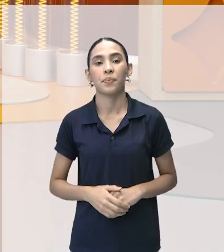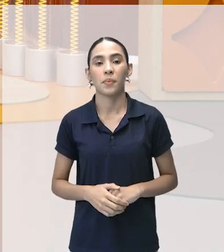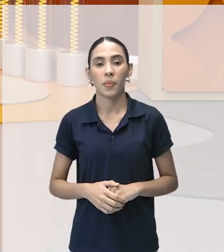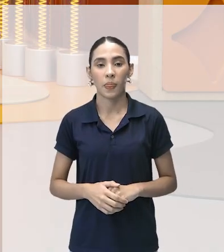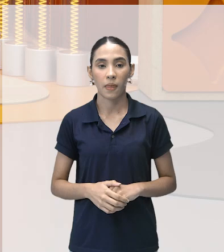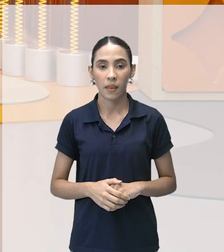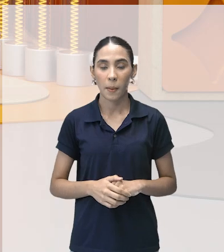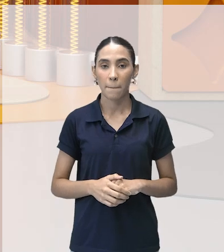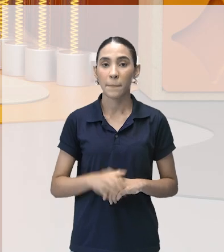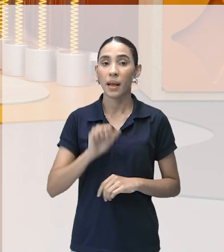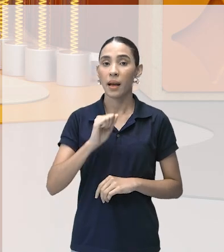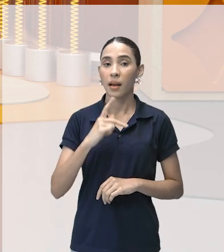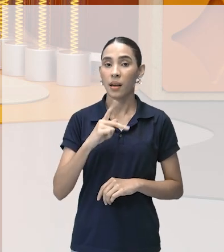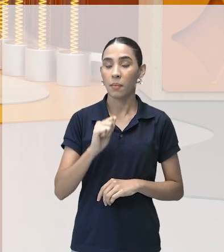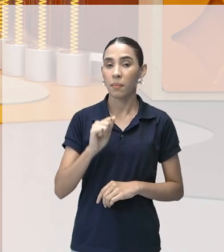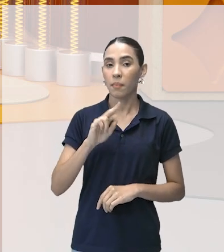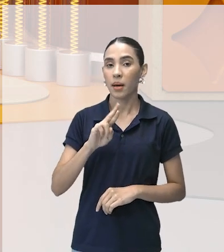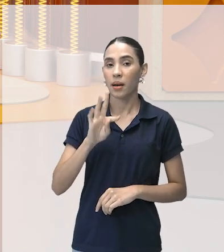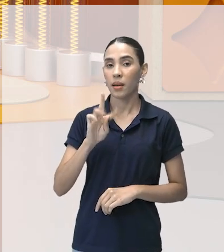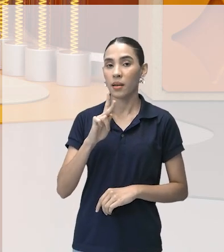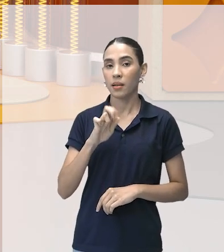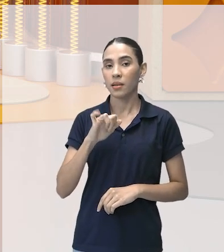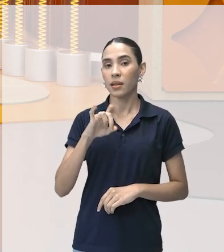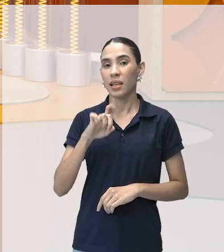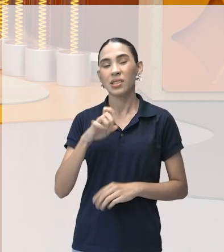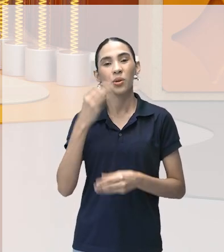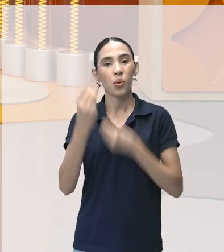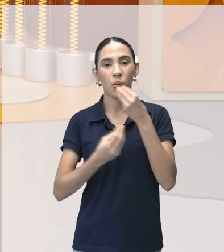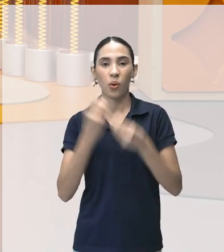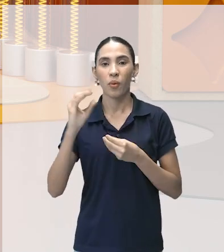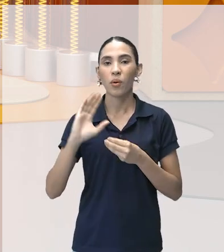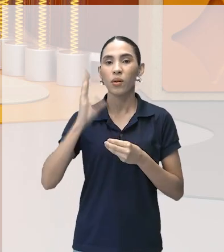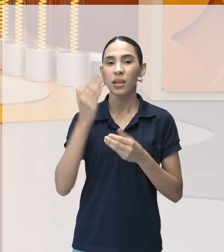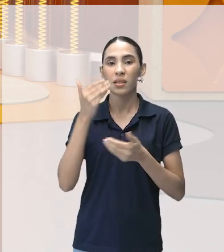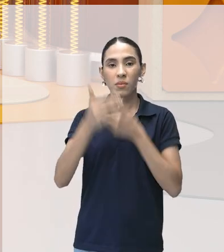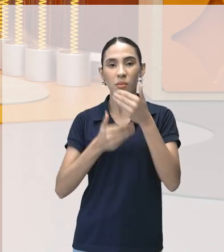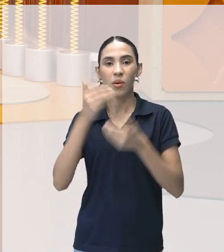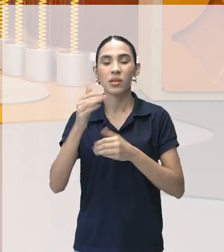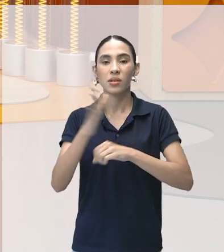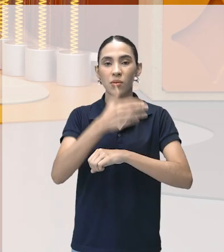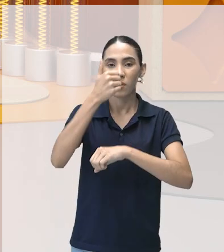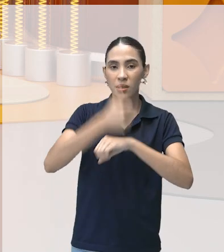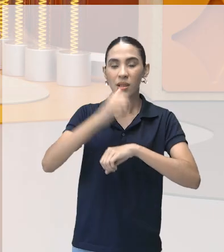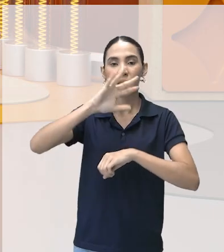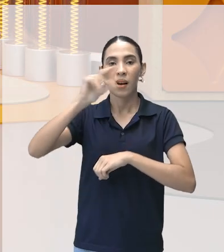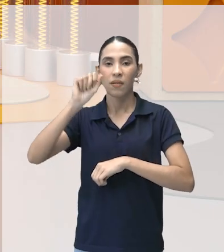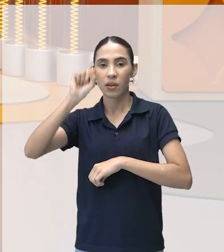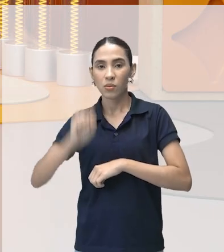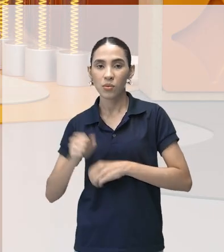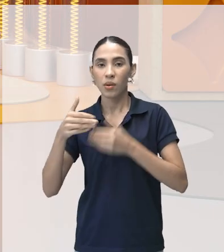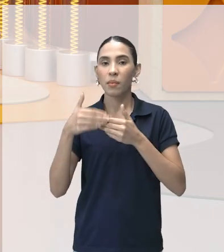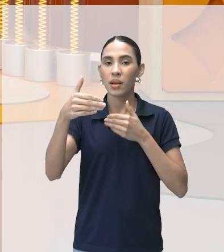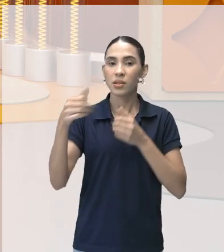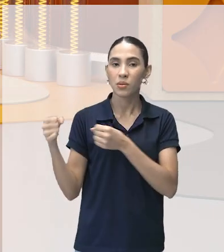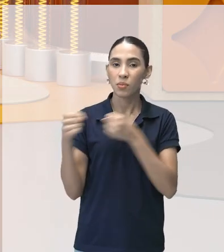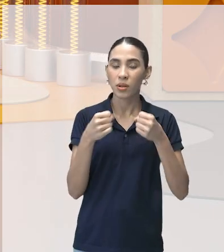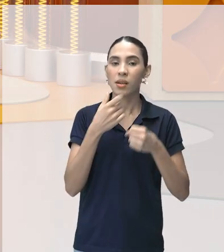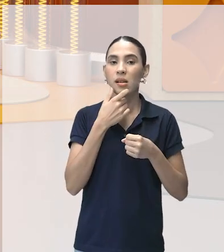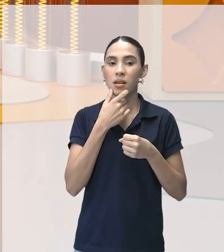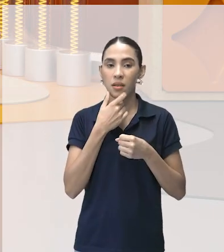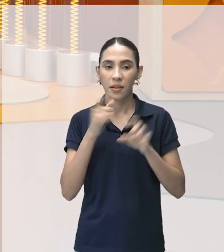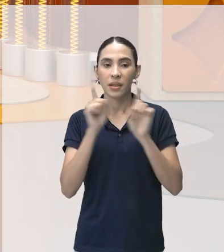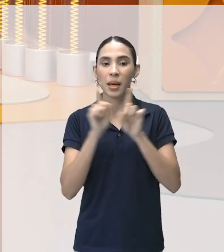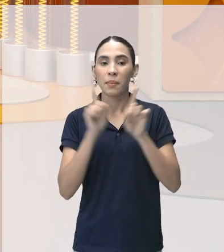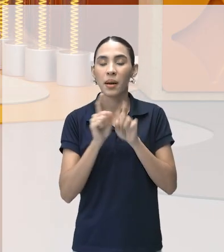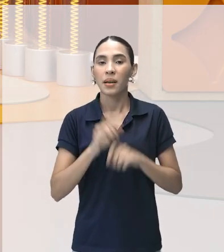parte do apartheid, como é que ocorre esse processo aí de colonização na África do Sul a partir do poder